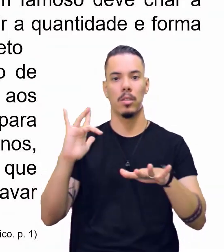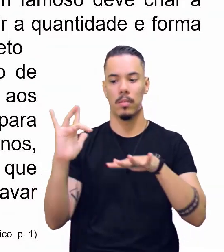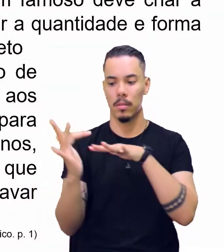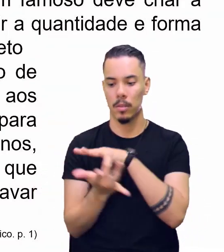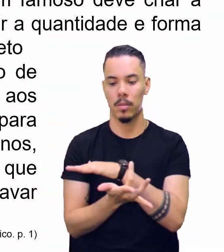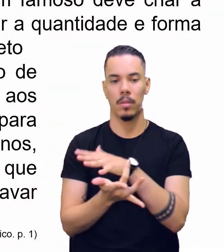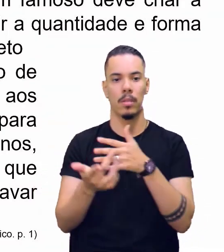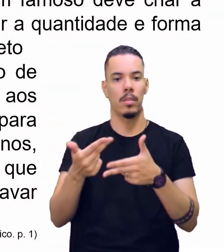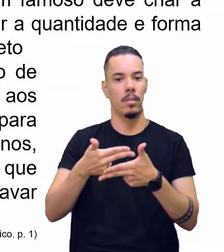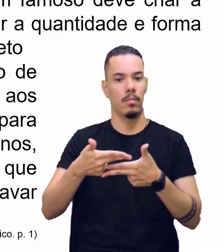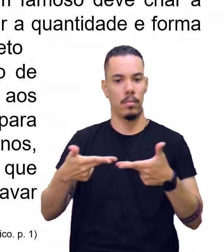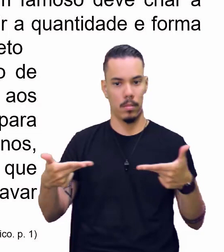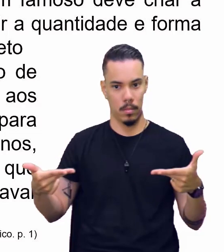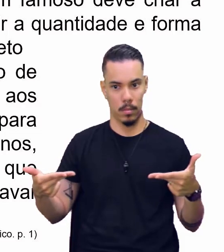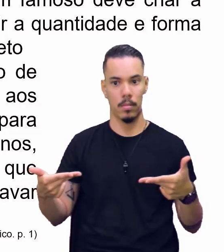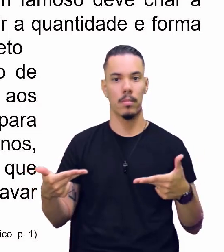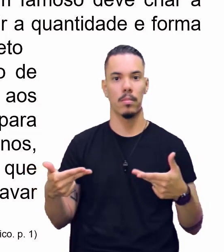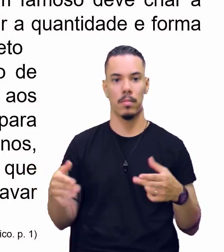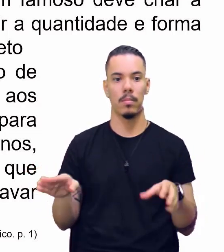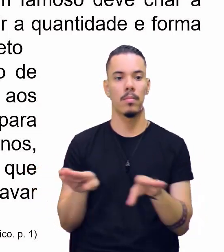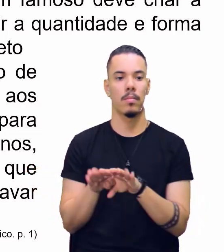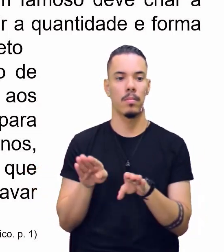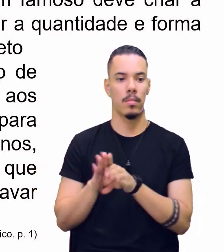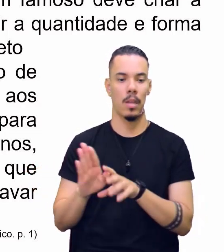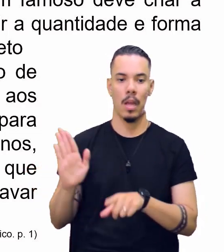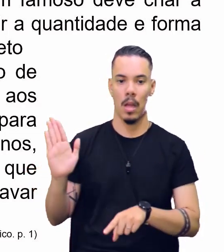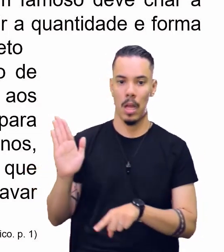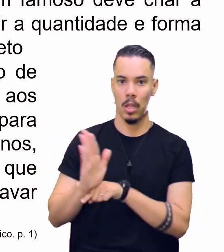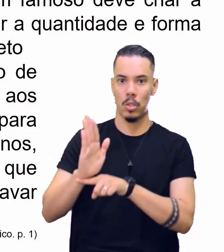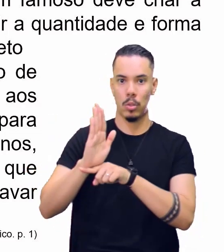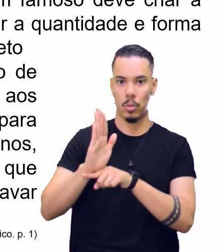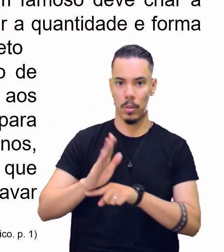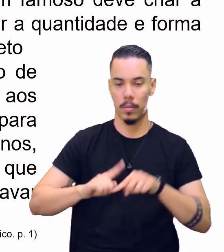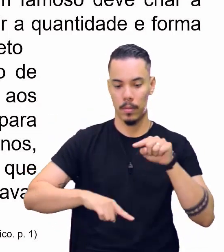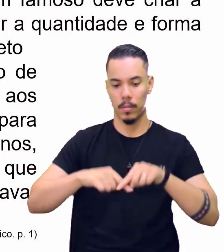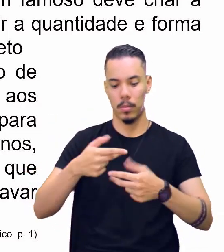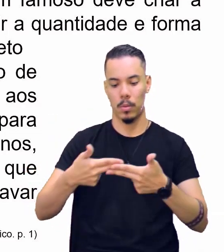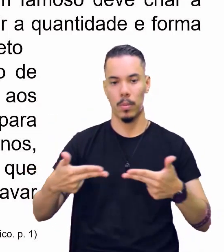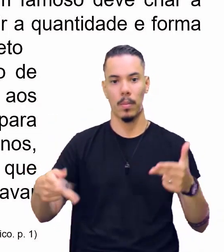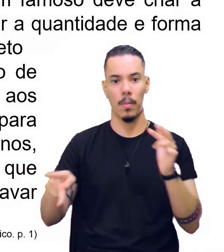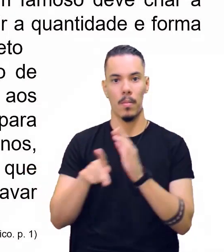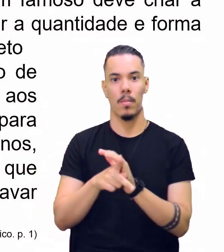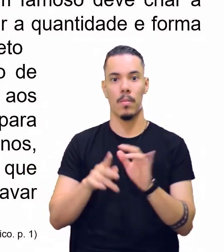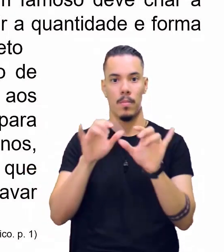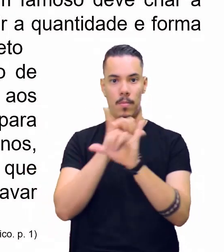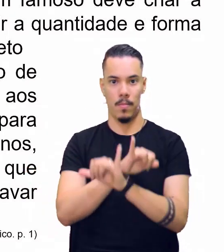sociais configuram-se como importante instrumento de divulgação,